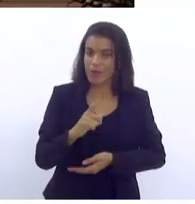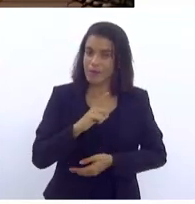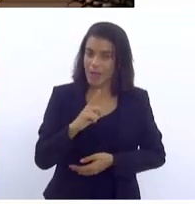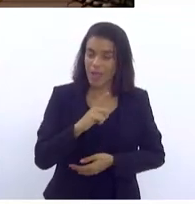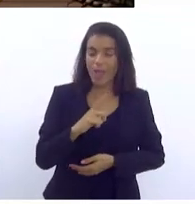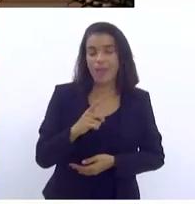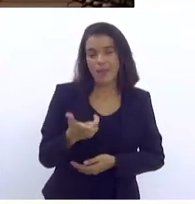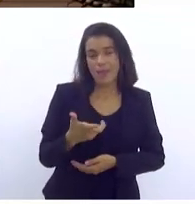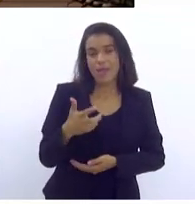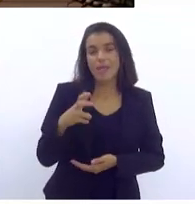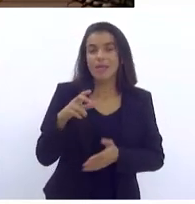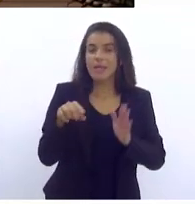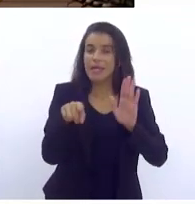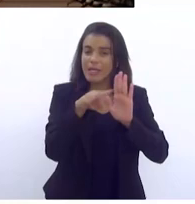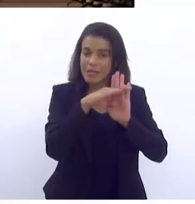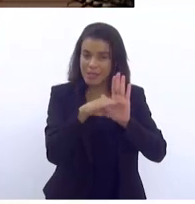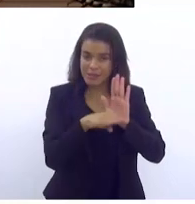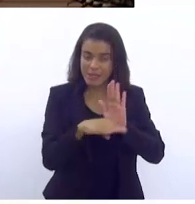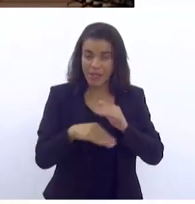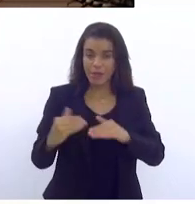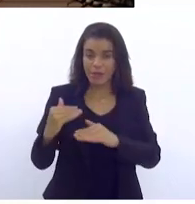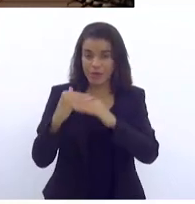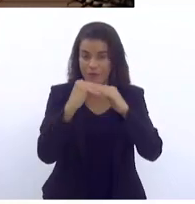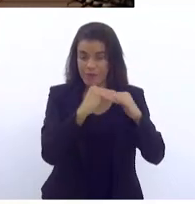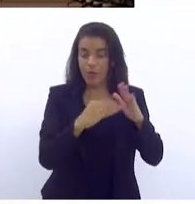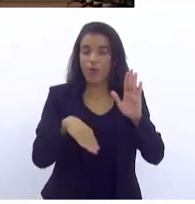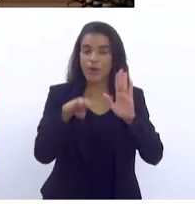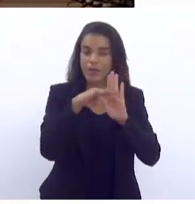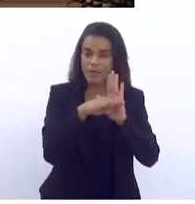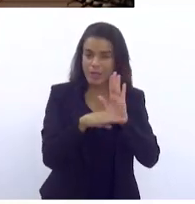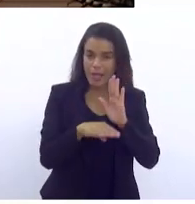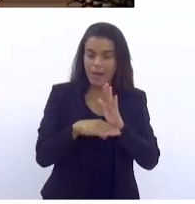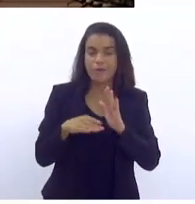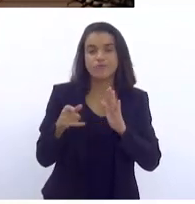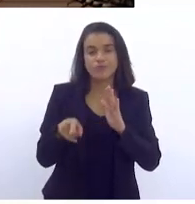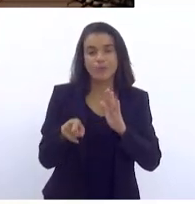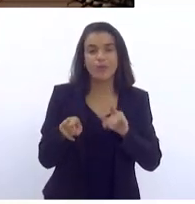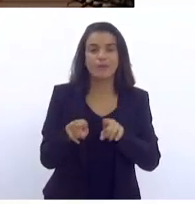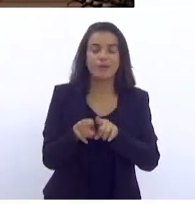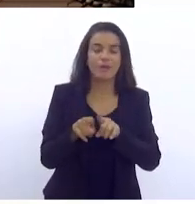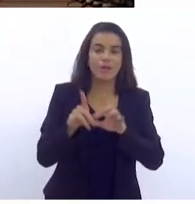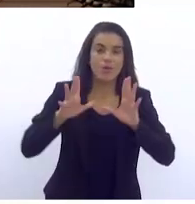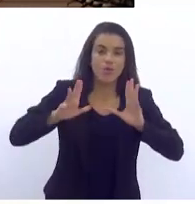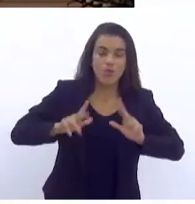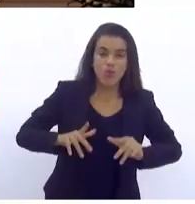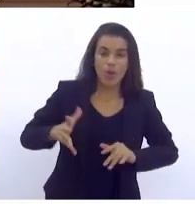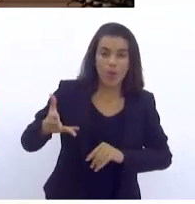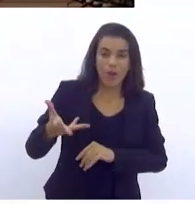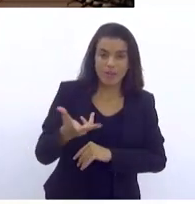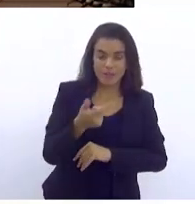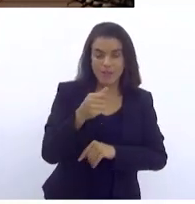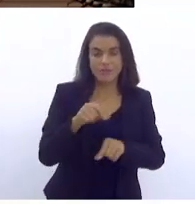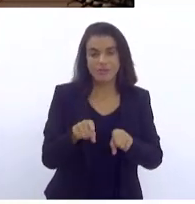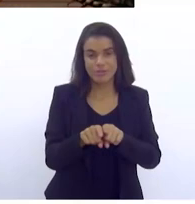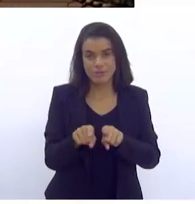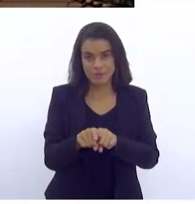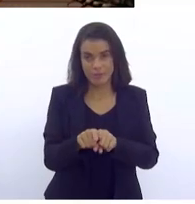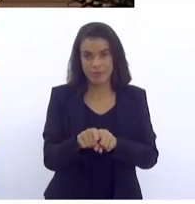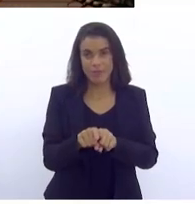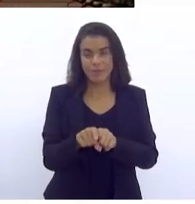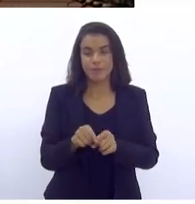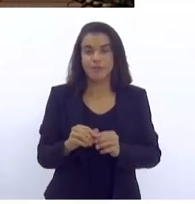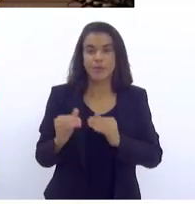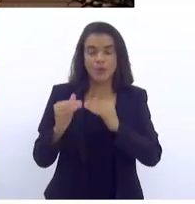universalização quanto critérios também de qualidade de regularidade eh e e é bom também a gente